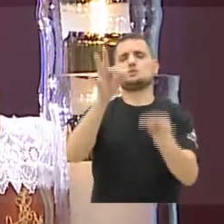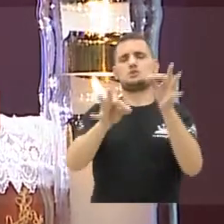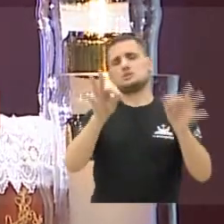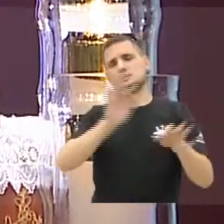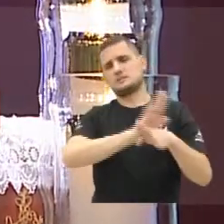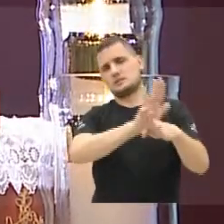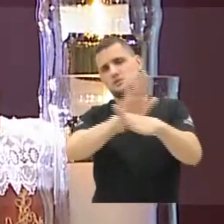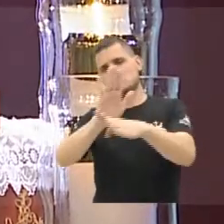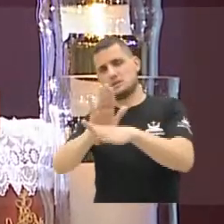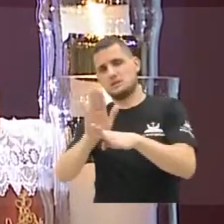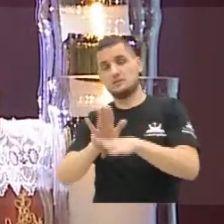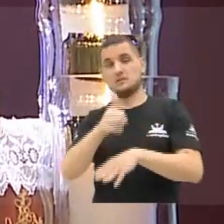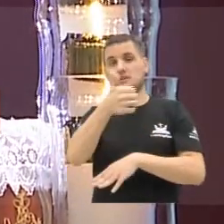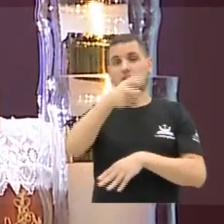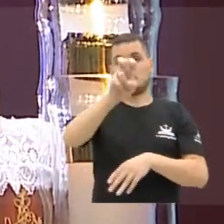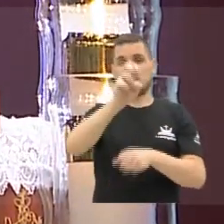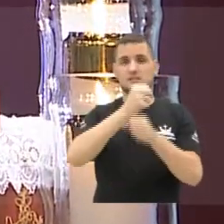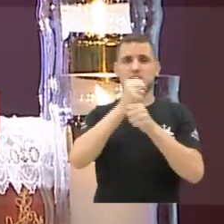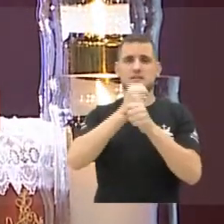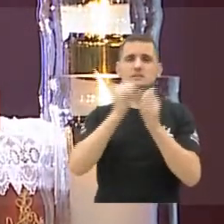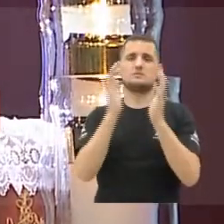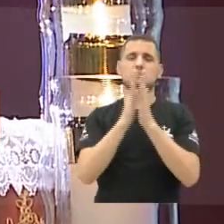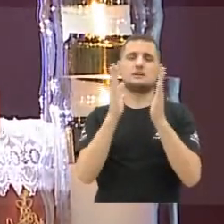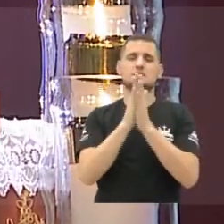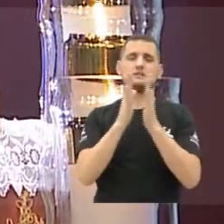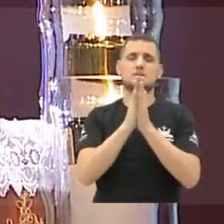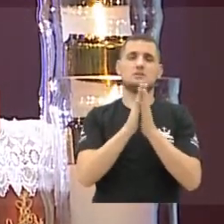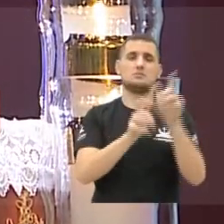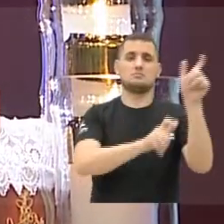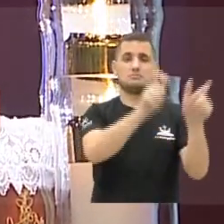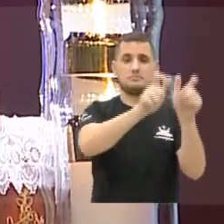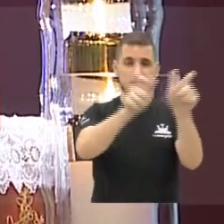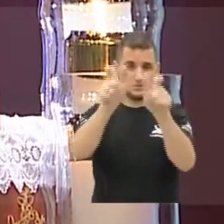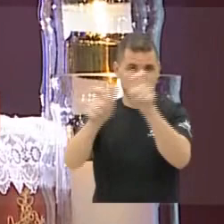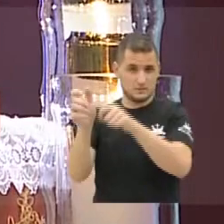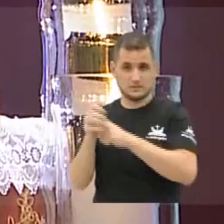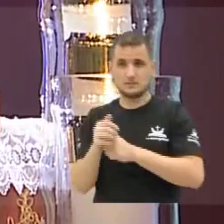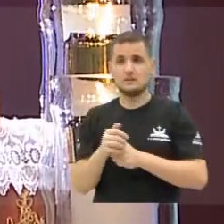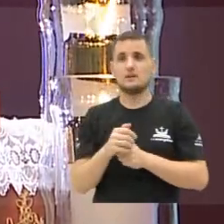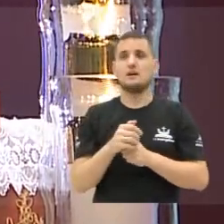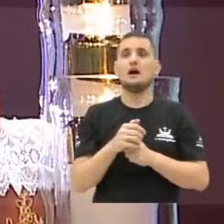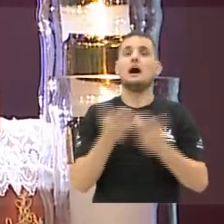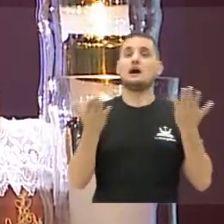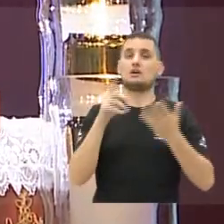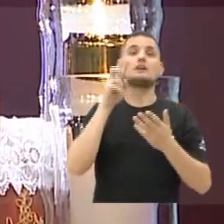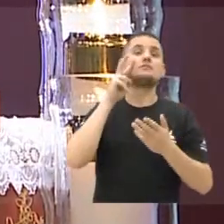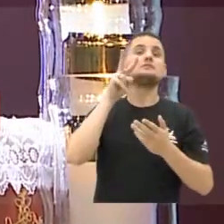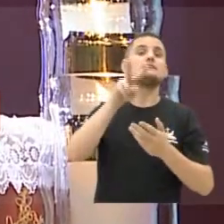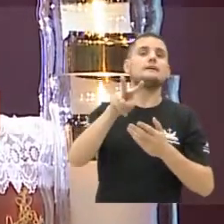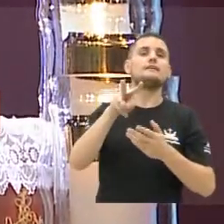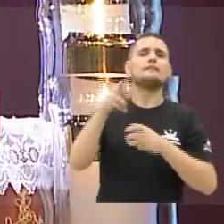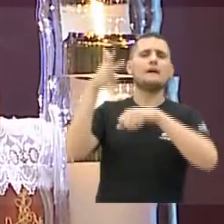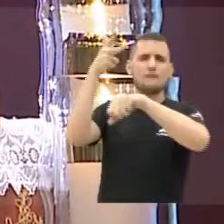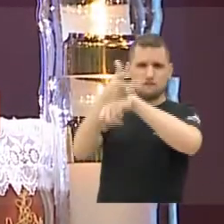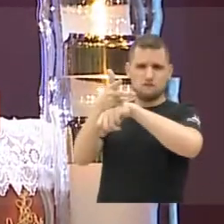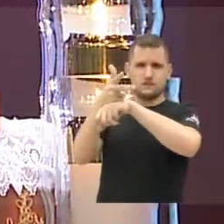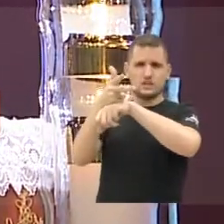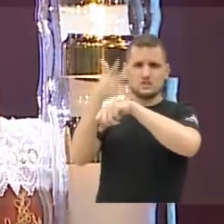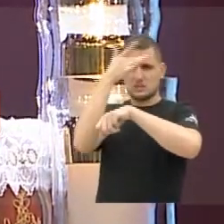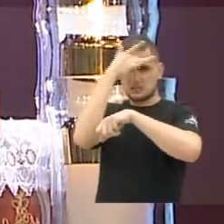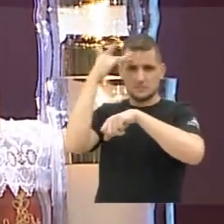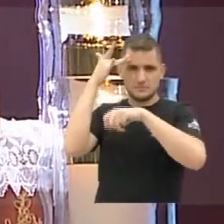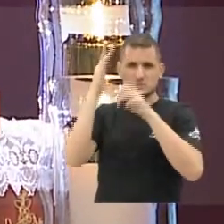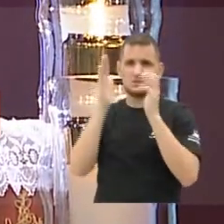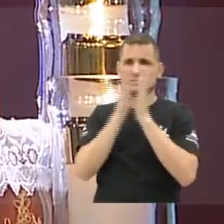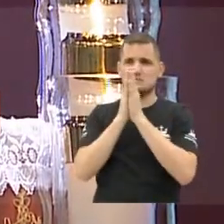anos intercedendo pelas pessoas. Eu não falei, mas você vai acompanhar agora as imagens das nossas intercessoras. Nesse tempo de